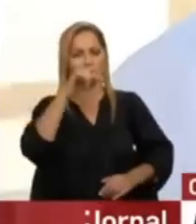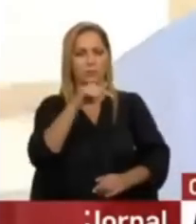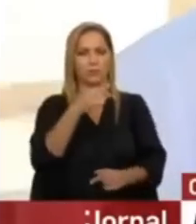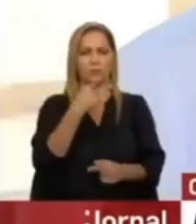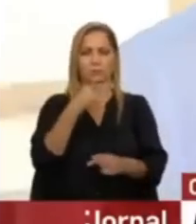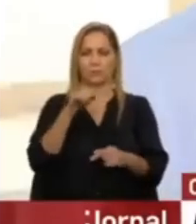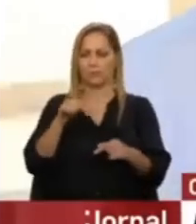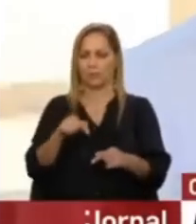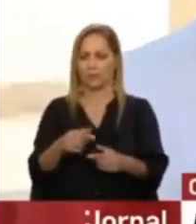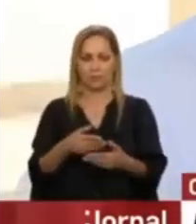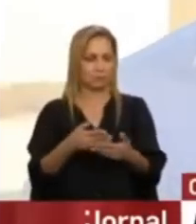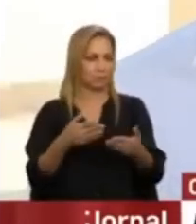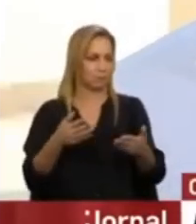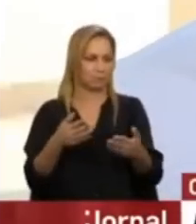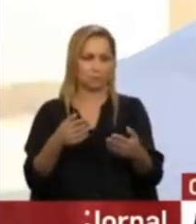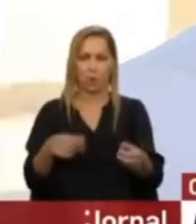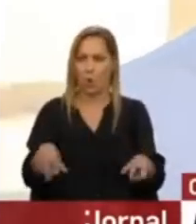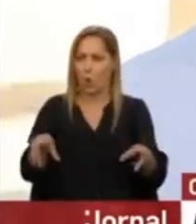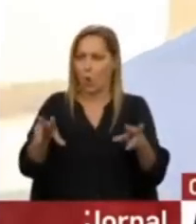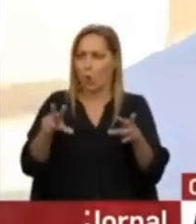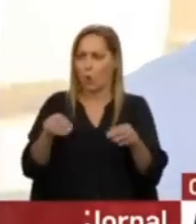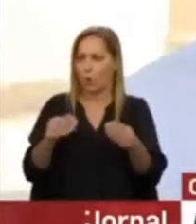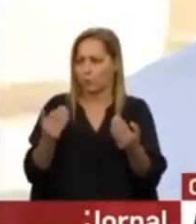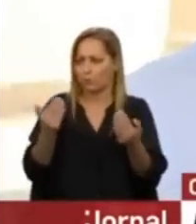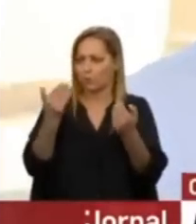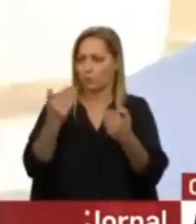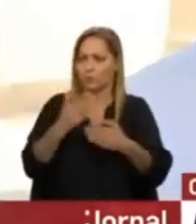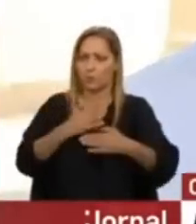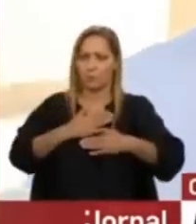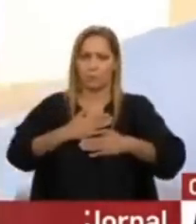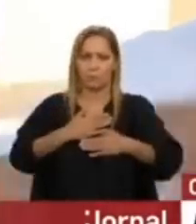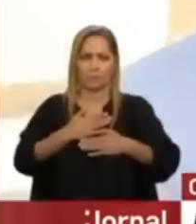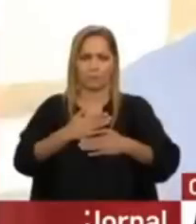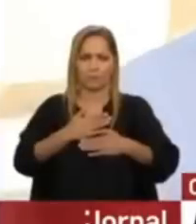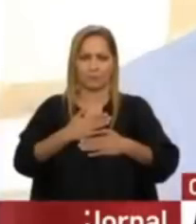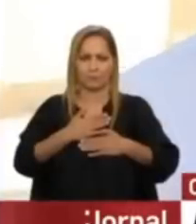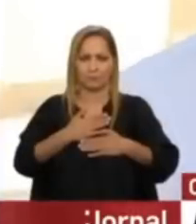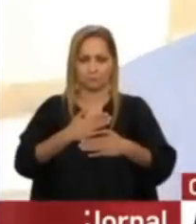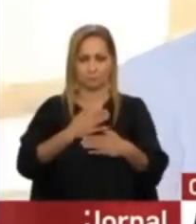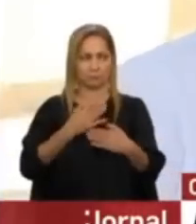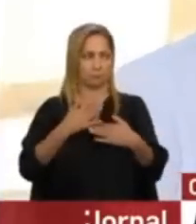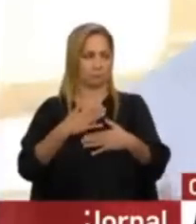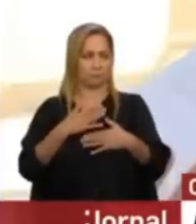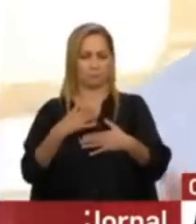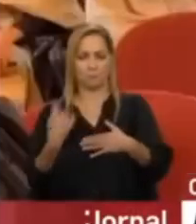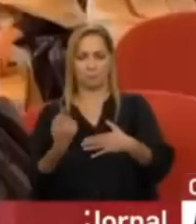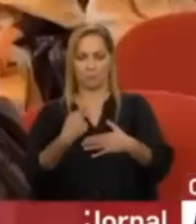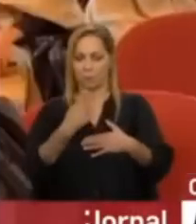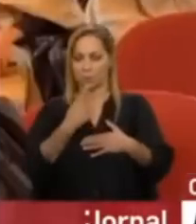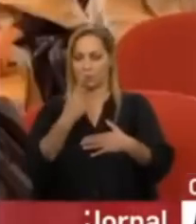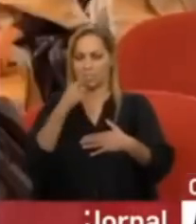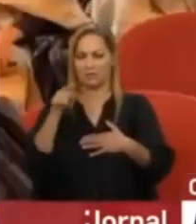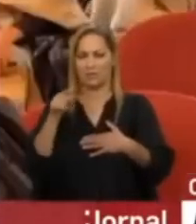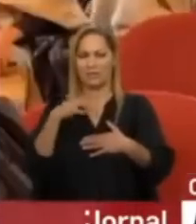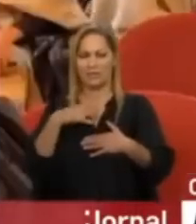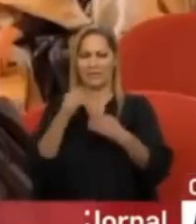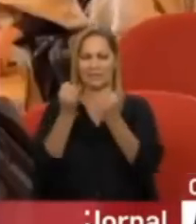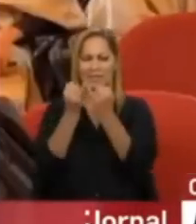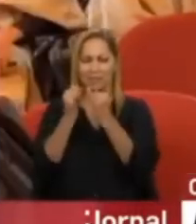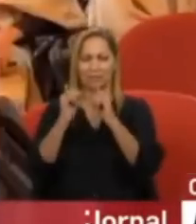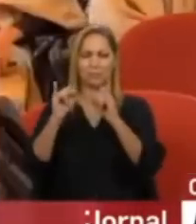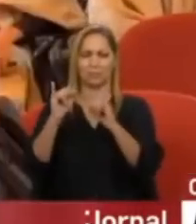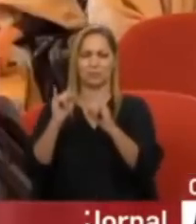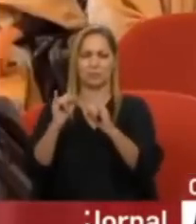Dizido aqui um fator completamente novo e completamente surreal para nós, que é estes senhores querem independência,